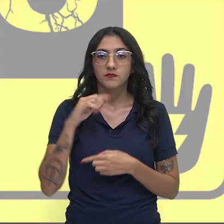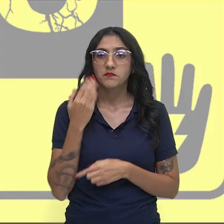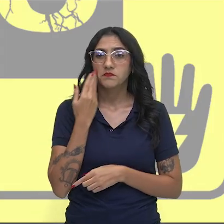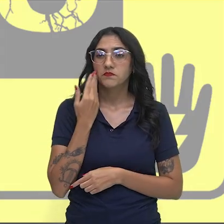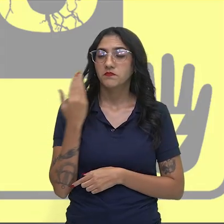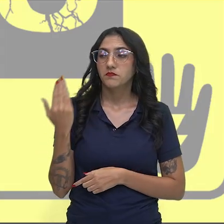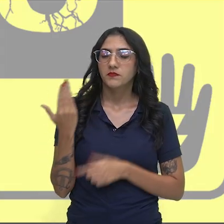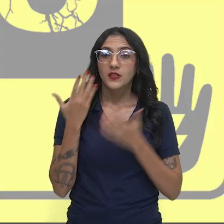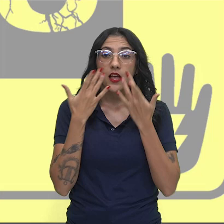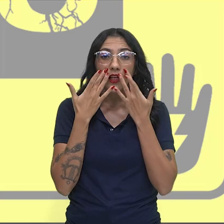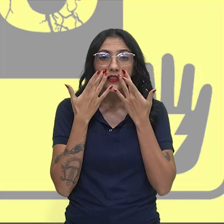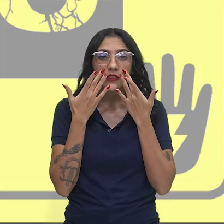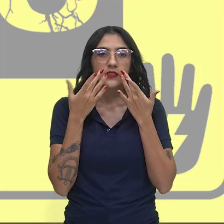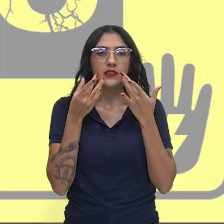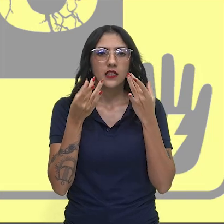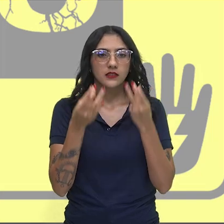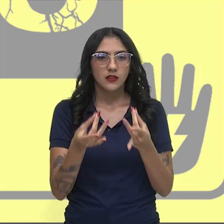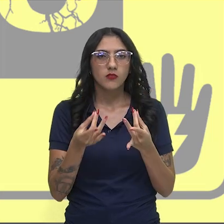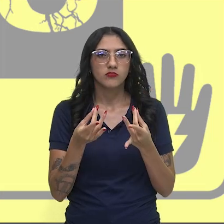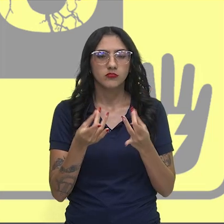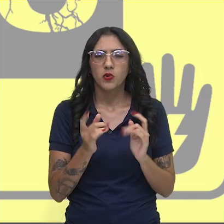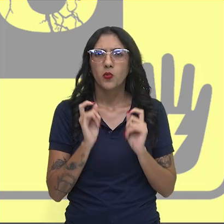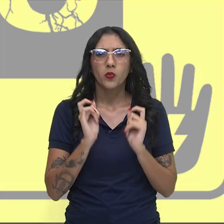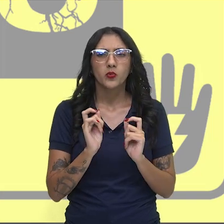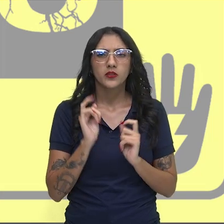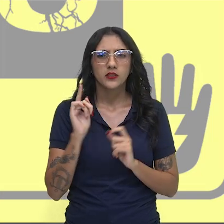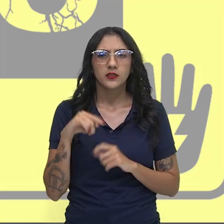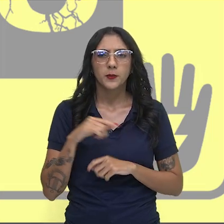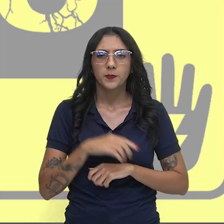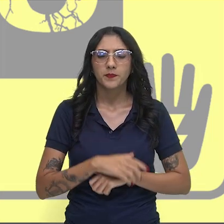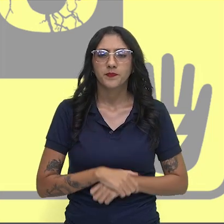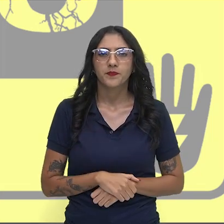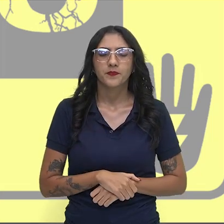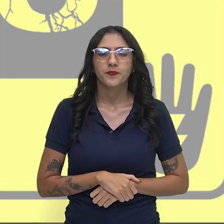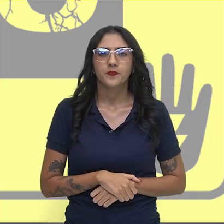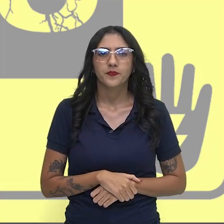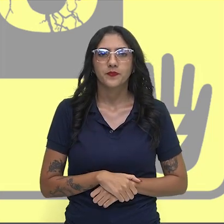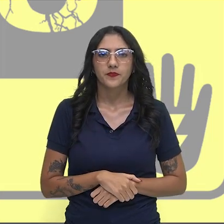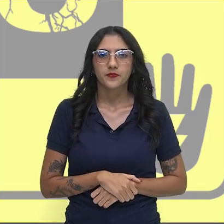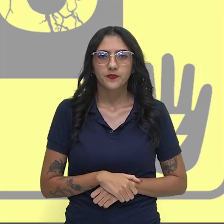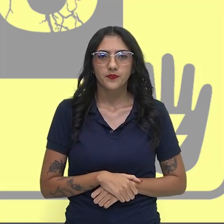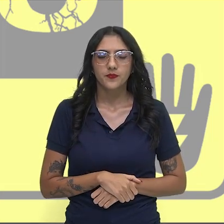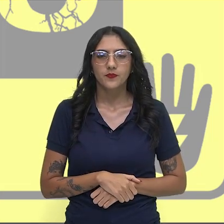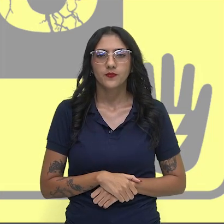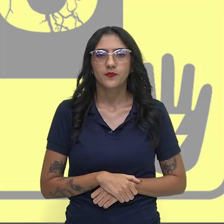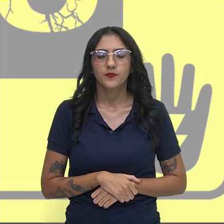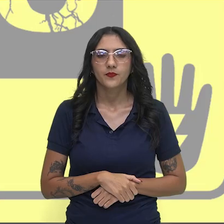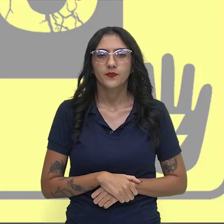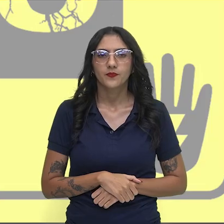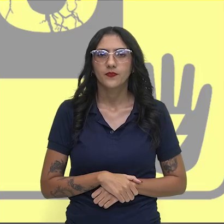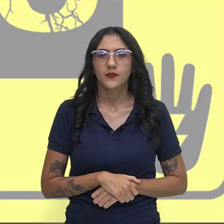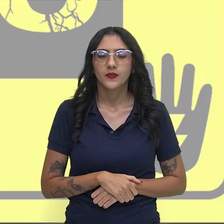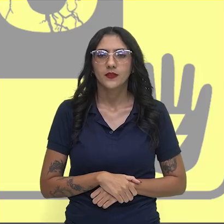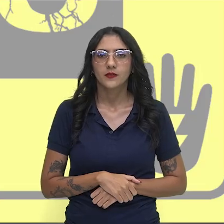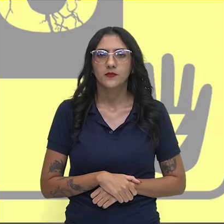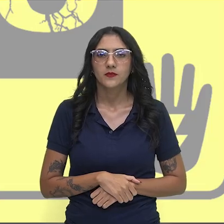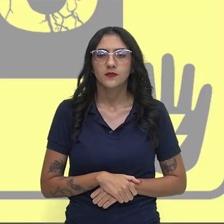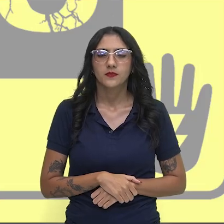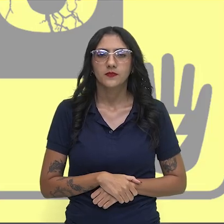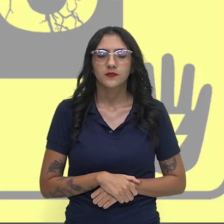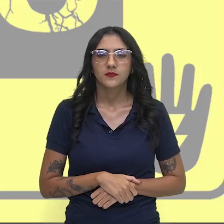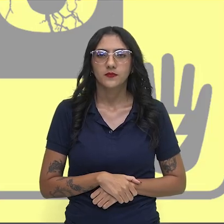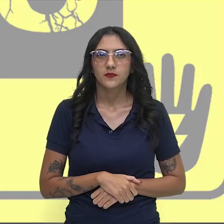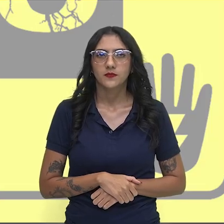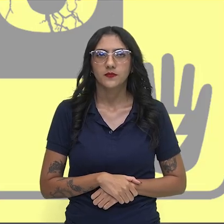atenção no que é esse circuito, tá? Olha aí, eu tenho o circuito,